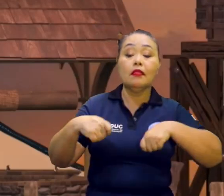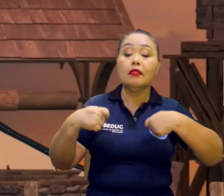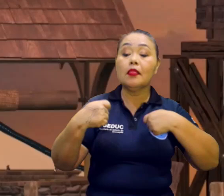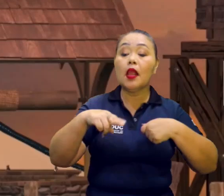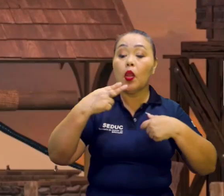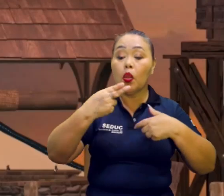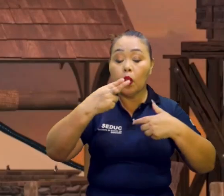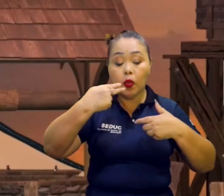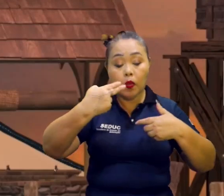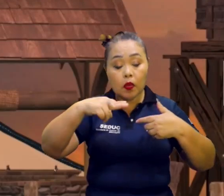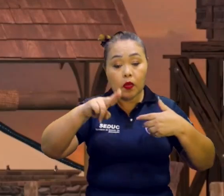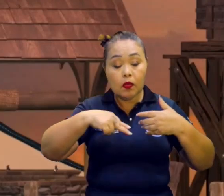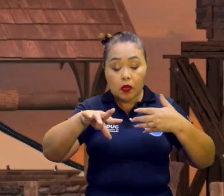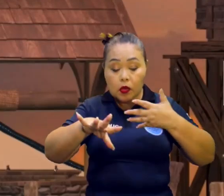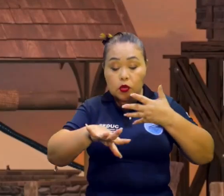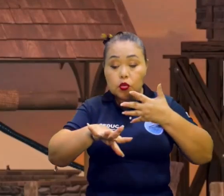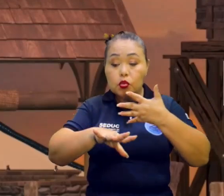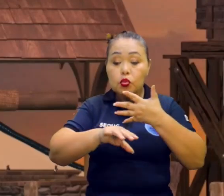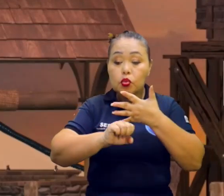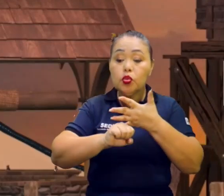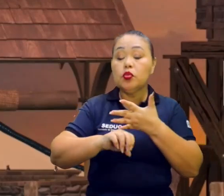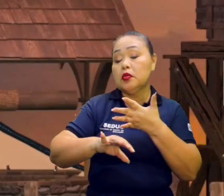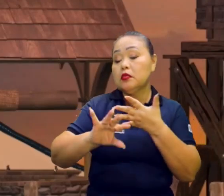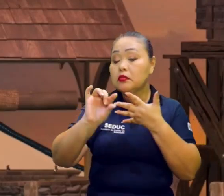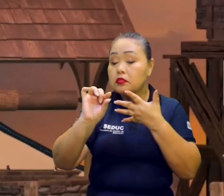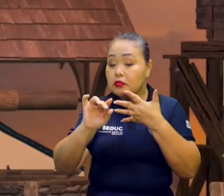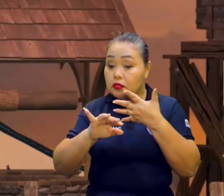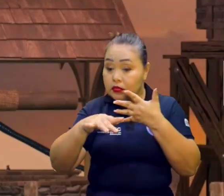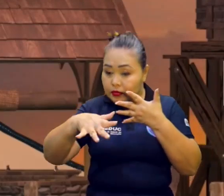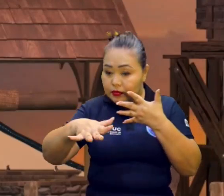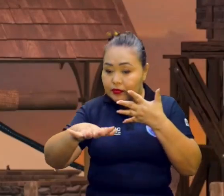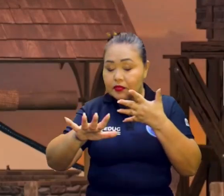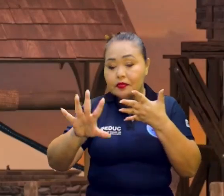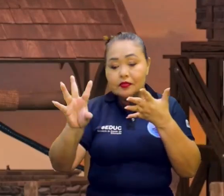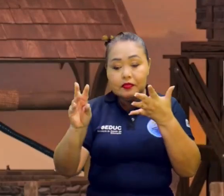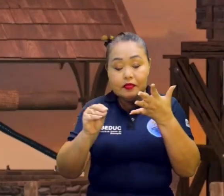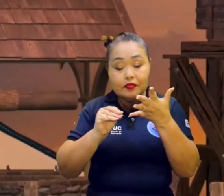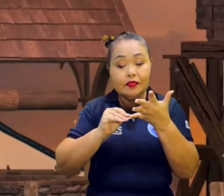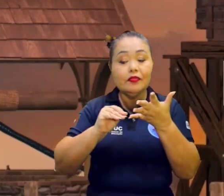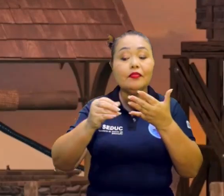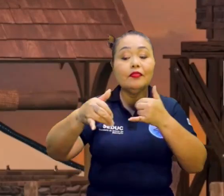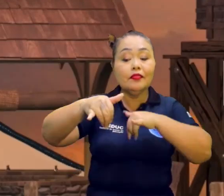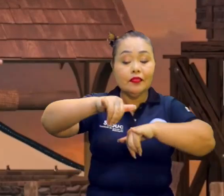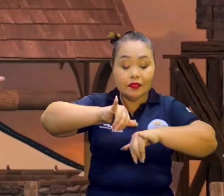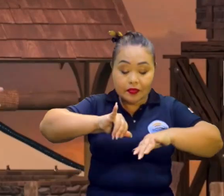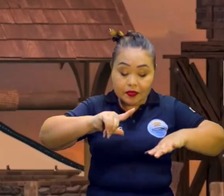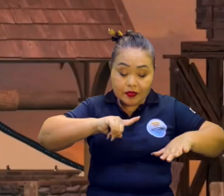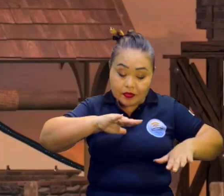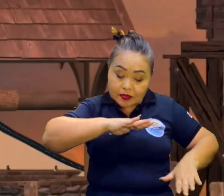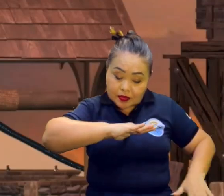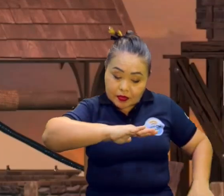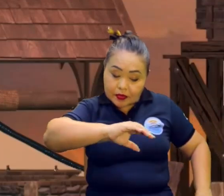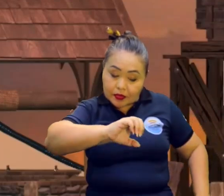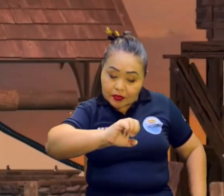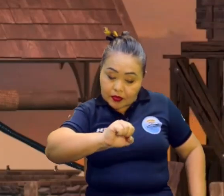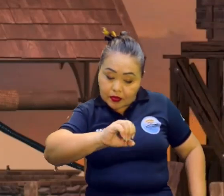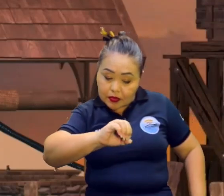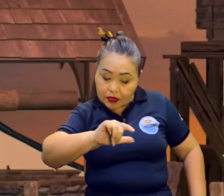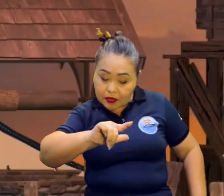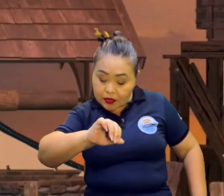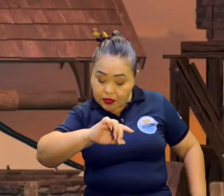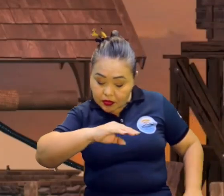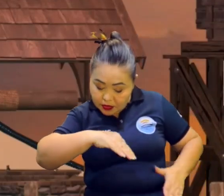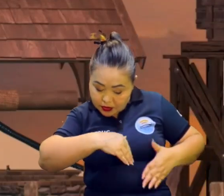chamados micro e macronutrientes, dos elementos químicos presentes nesse solo, que passaram pela dinâmica